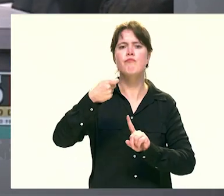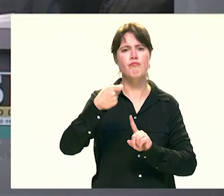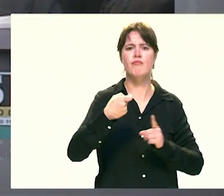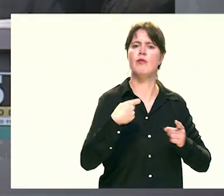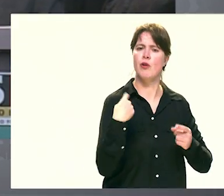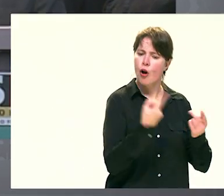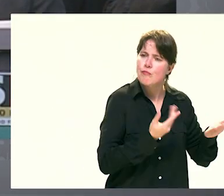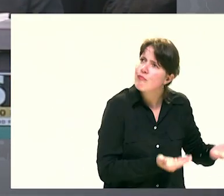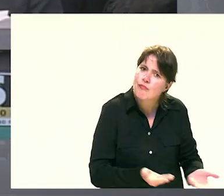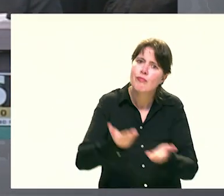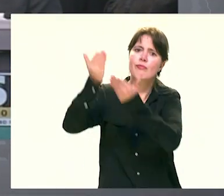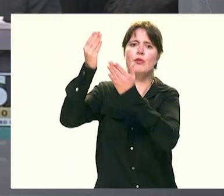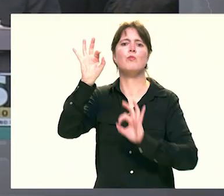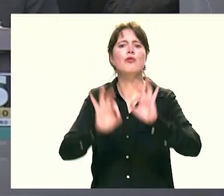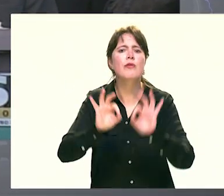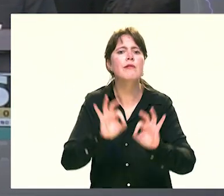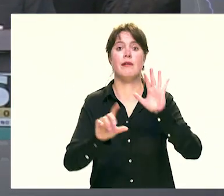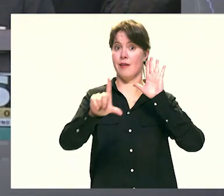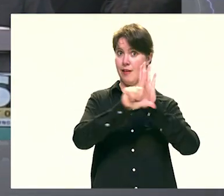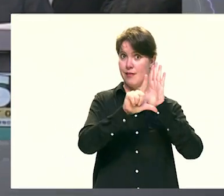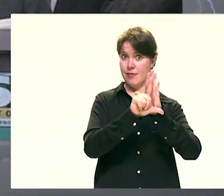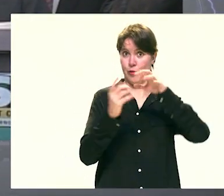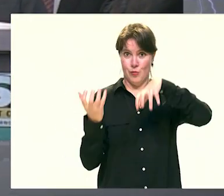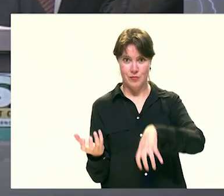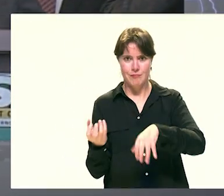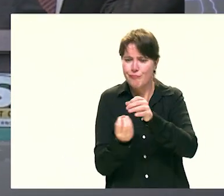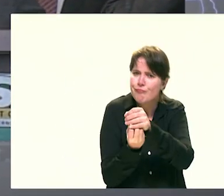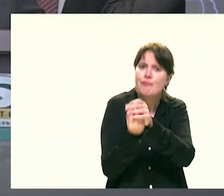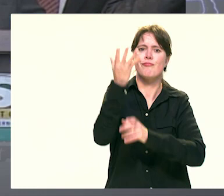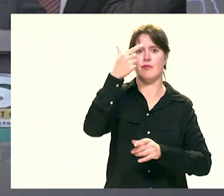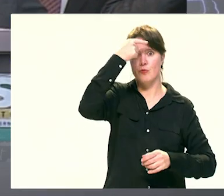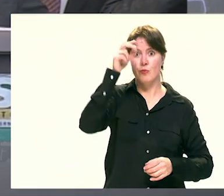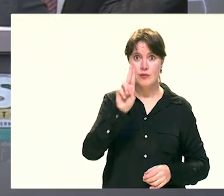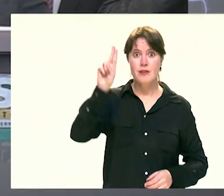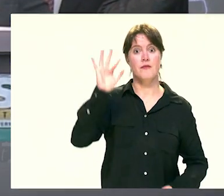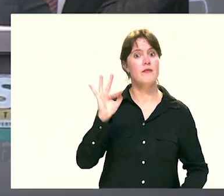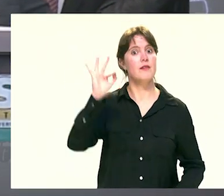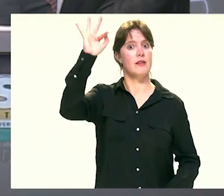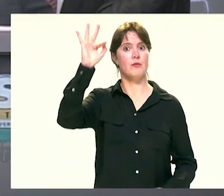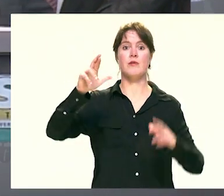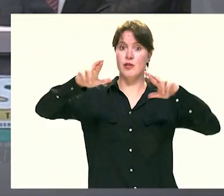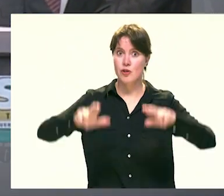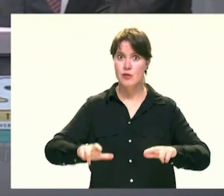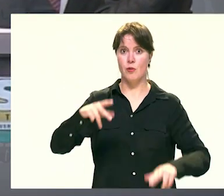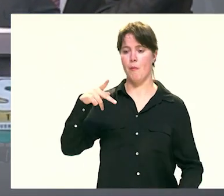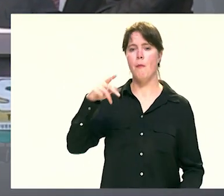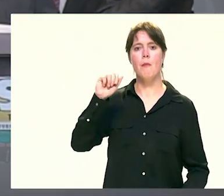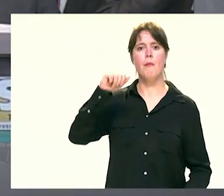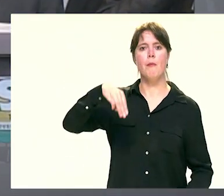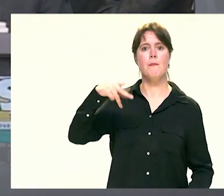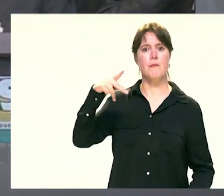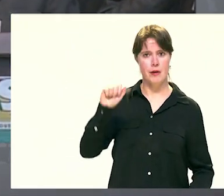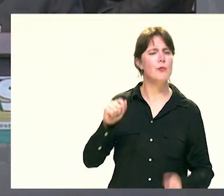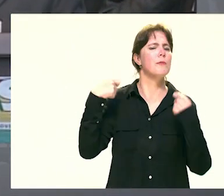meses, vamos enviar projeto de lei ao Congresso Nacional para a criação da Universidade Federal da região do